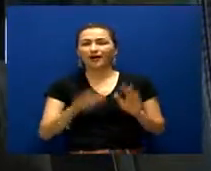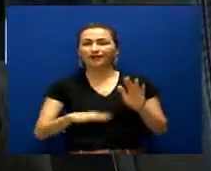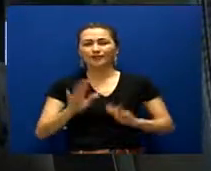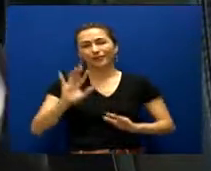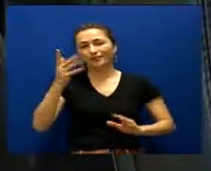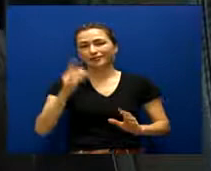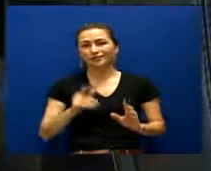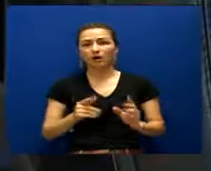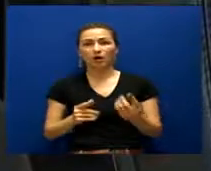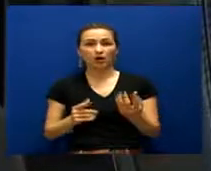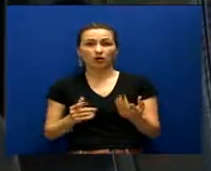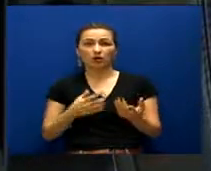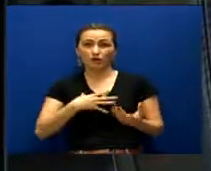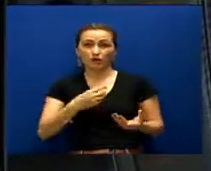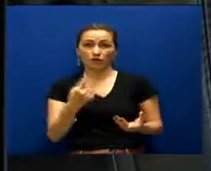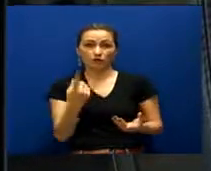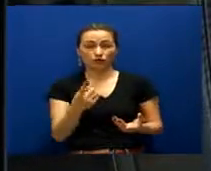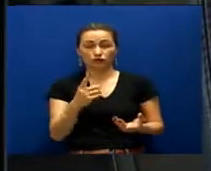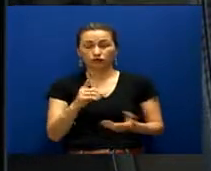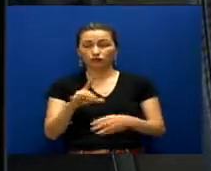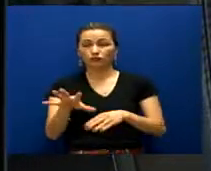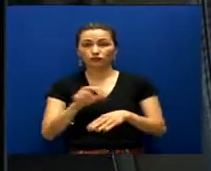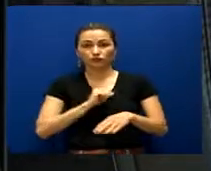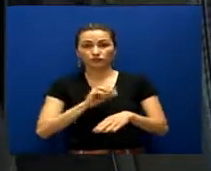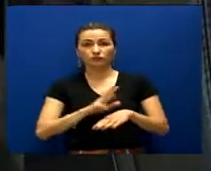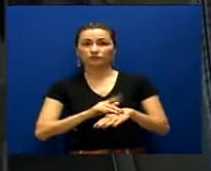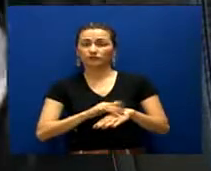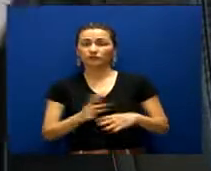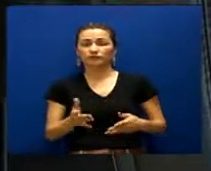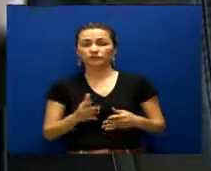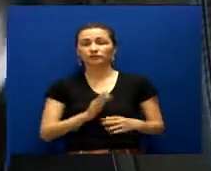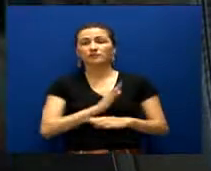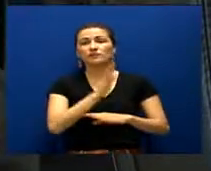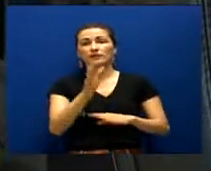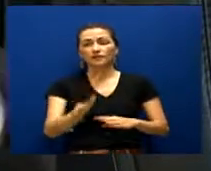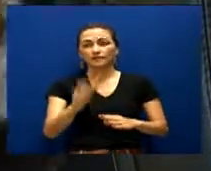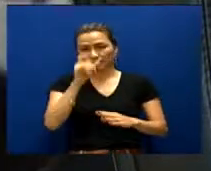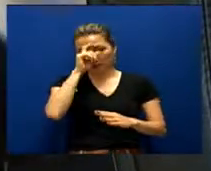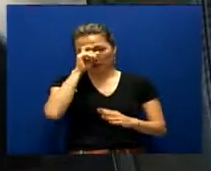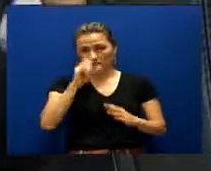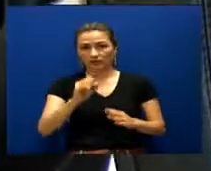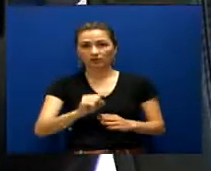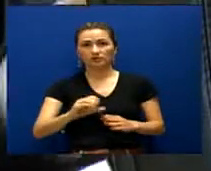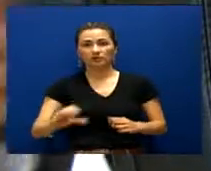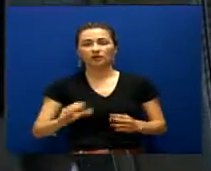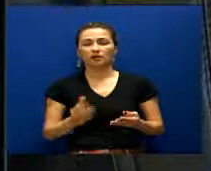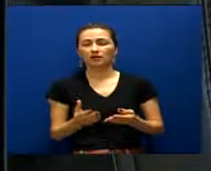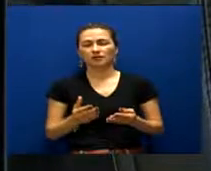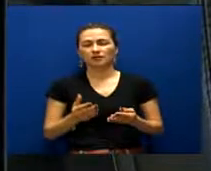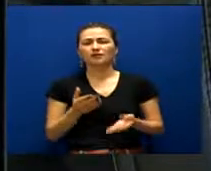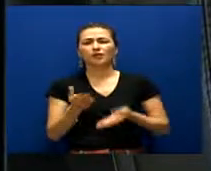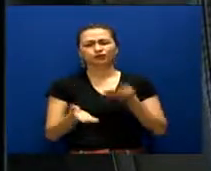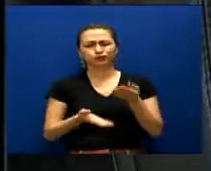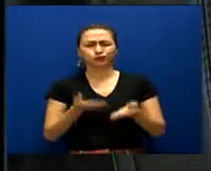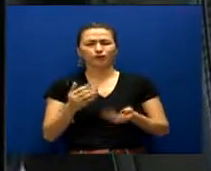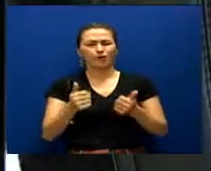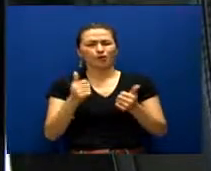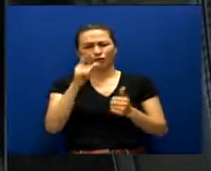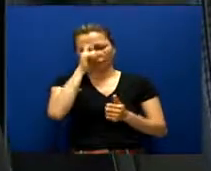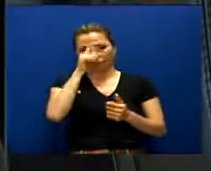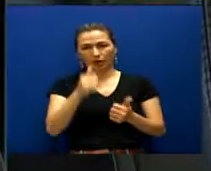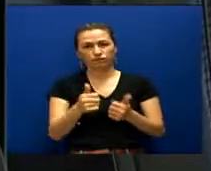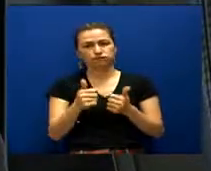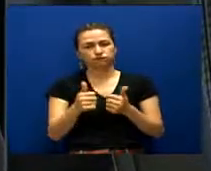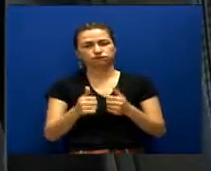ficava doente, íamos na Santa Casa. E a Santa Casa atendia perfeitamente bem, uma cidade pequena, obviamente. Mas